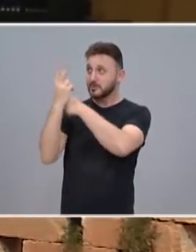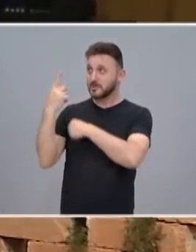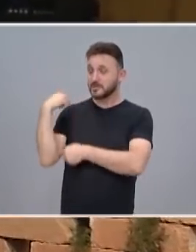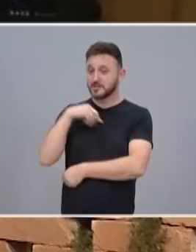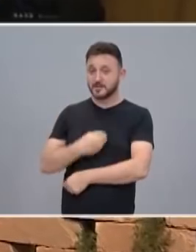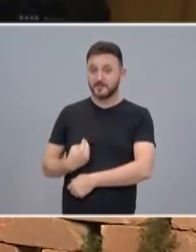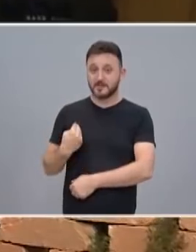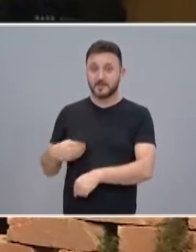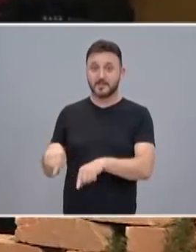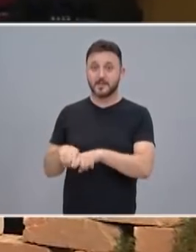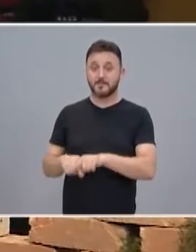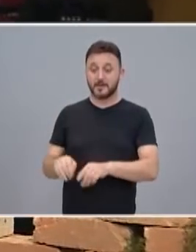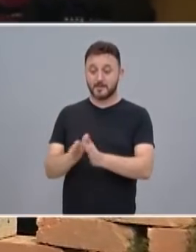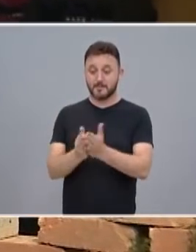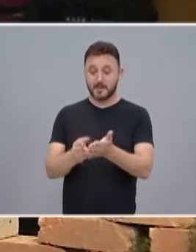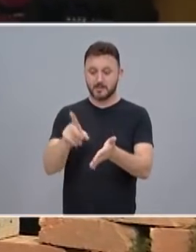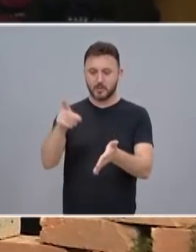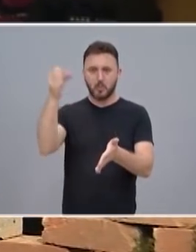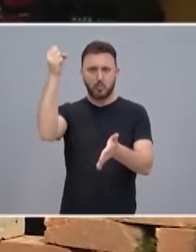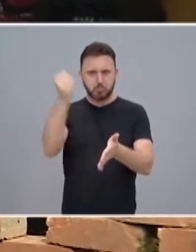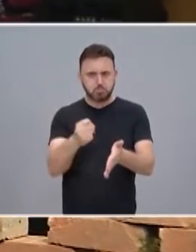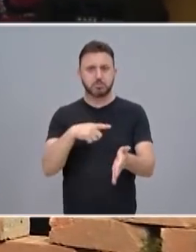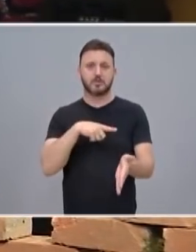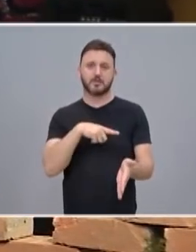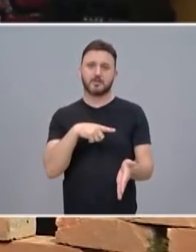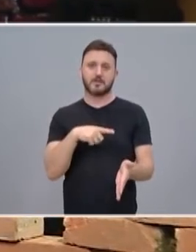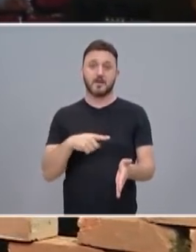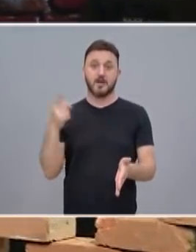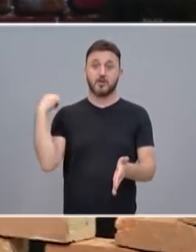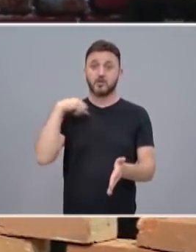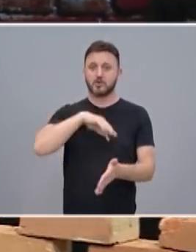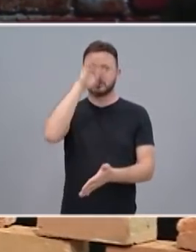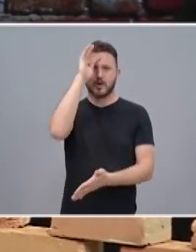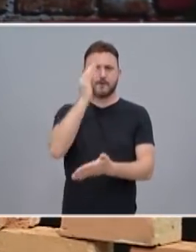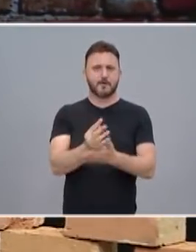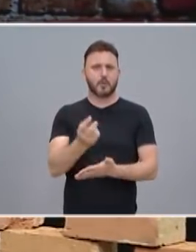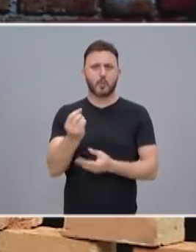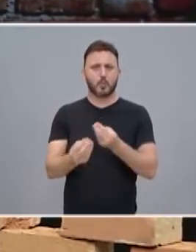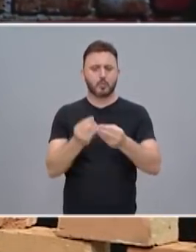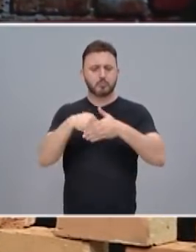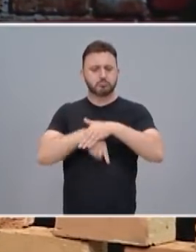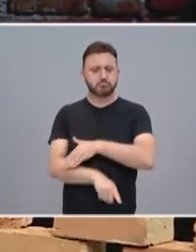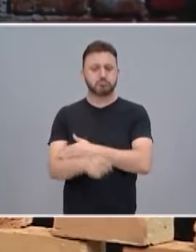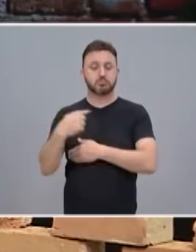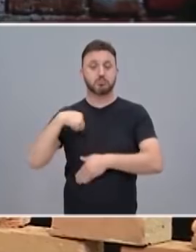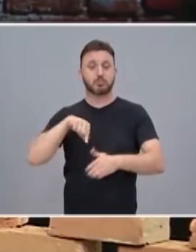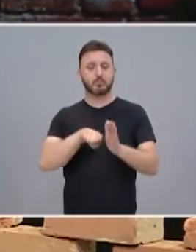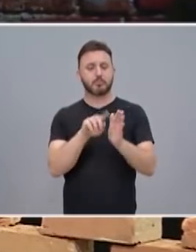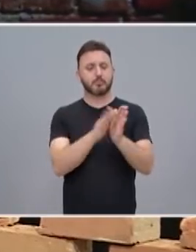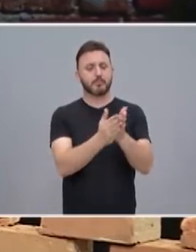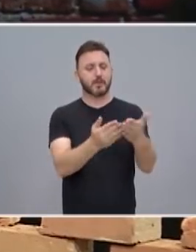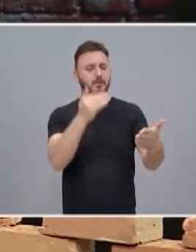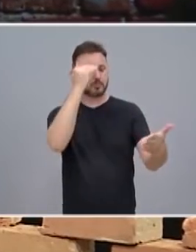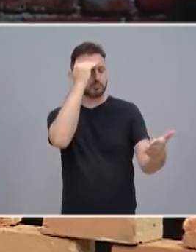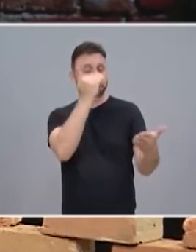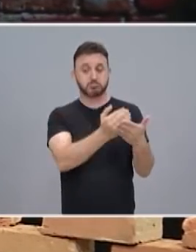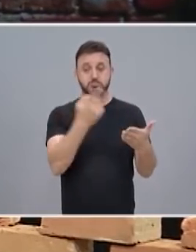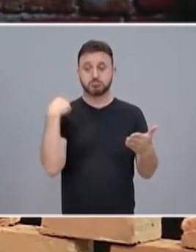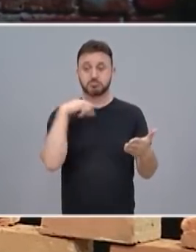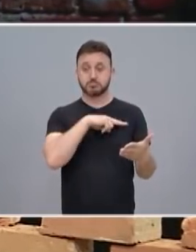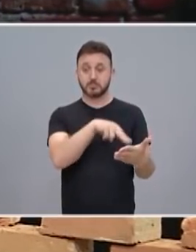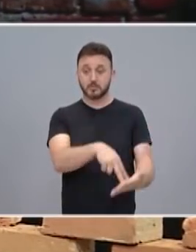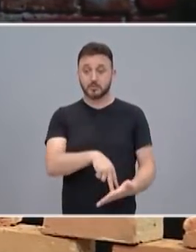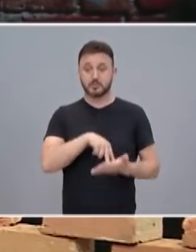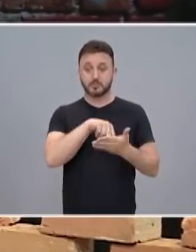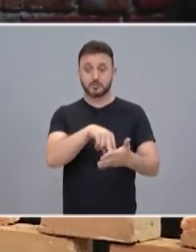o poder da palavra, meu irmão. A nossa fé deve estar fundamentada na palavra. É ali o nosso sustento, é